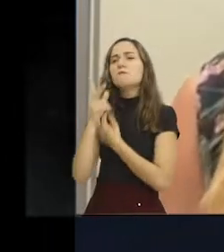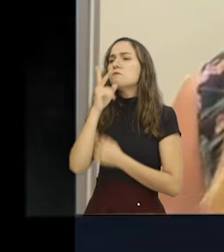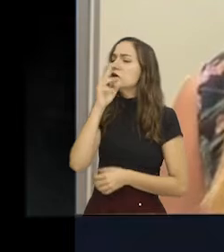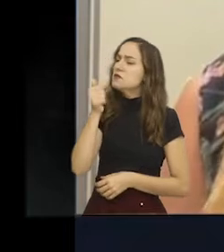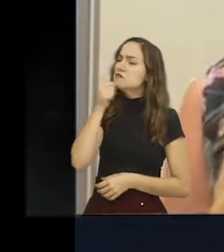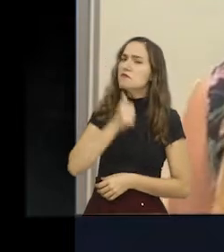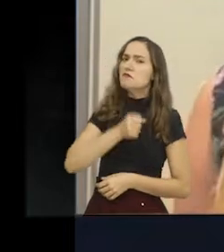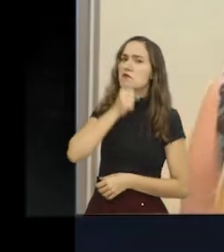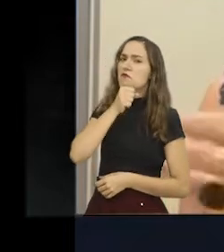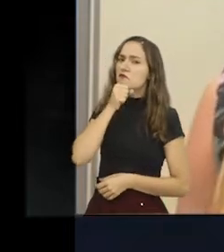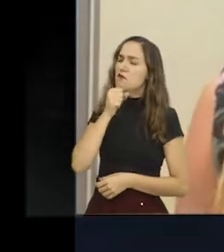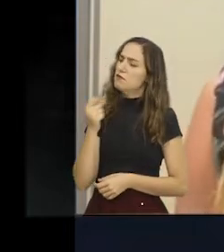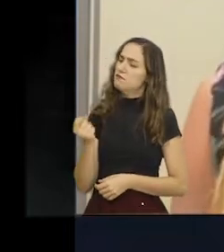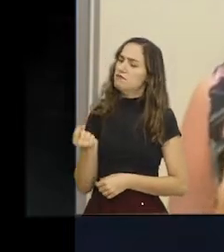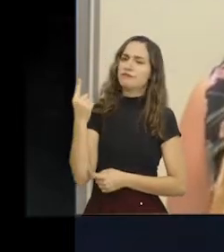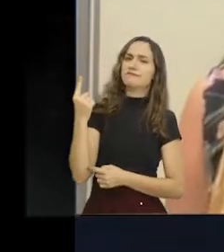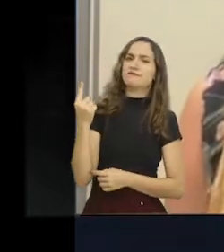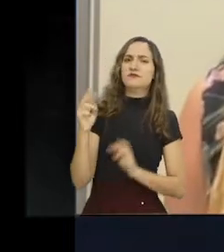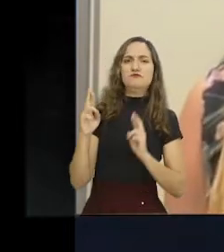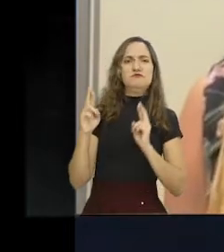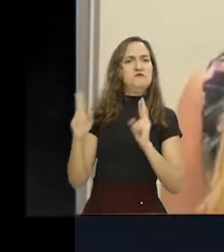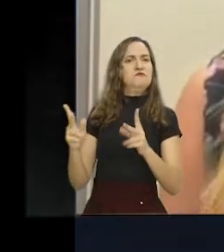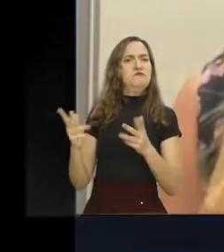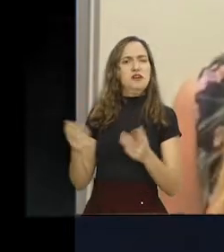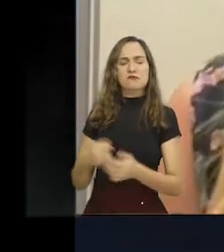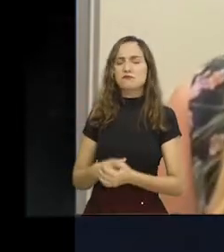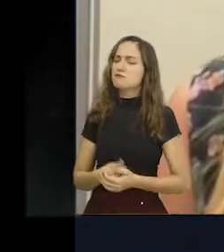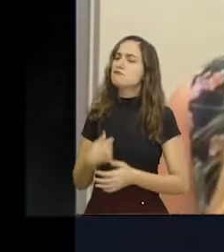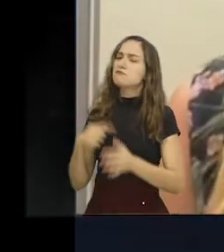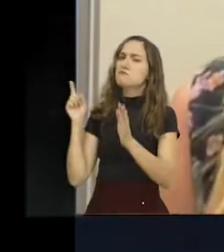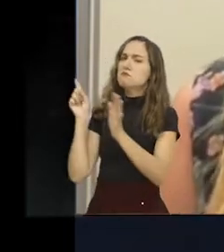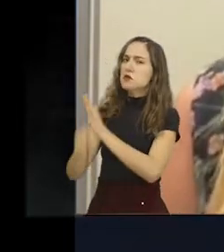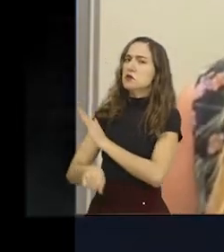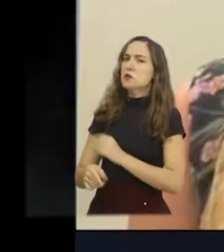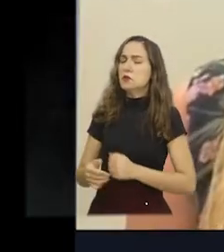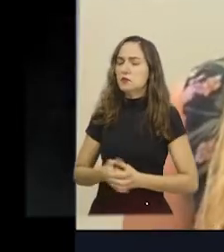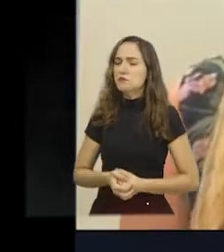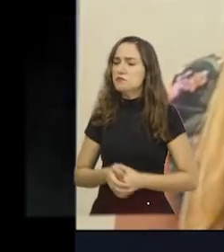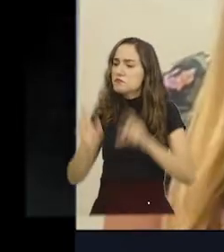esquisita, diferente do costume, e disse para ela: